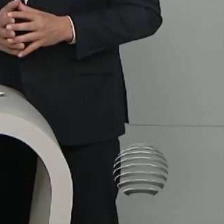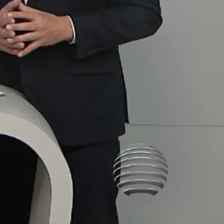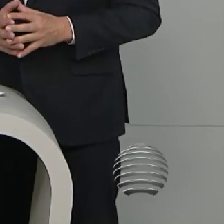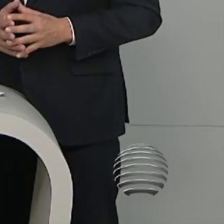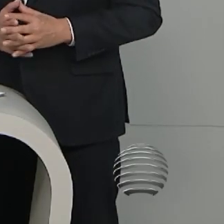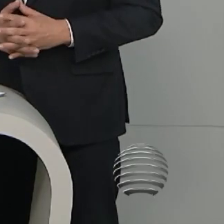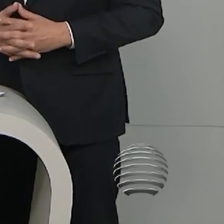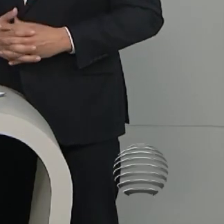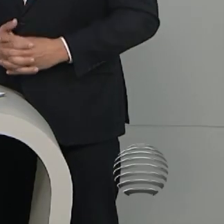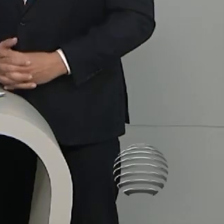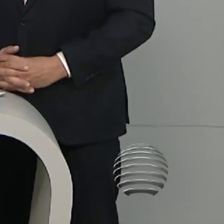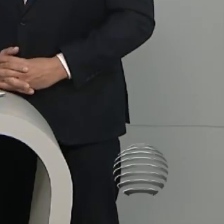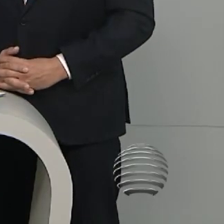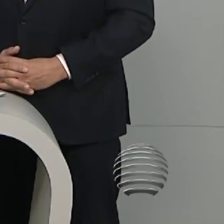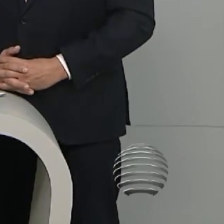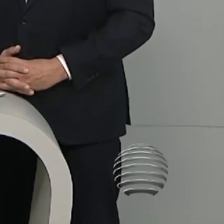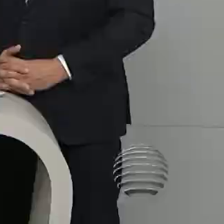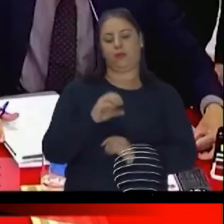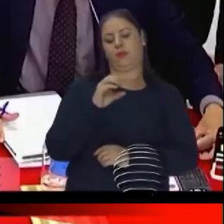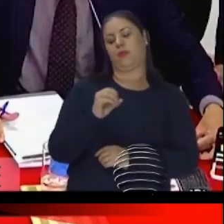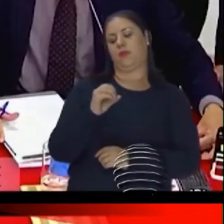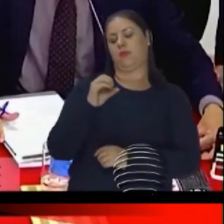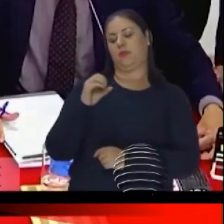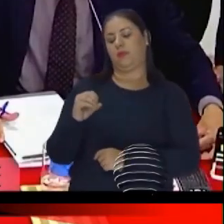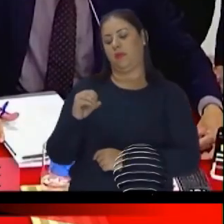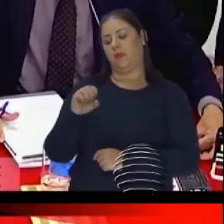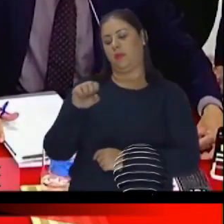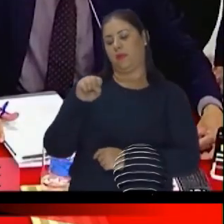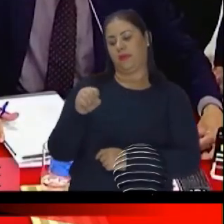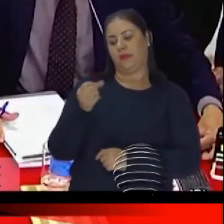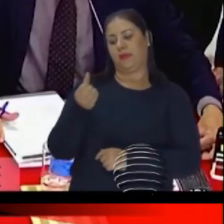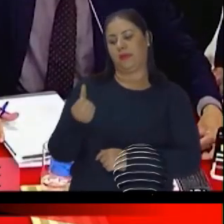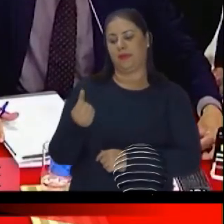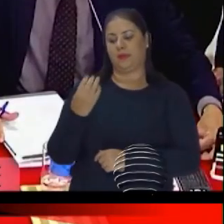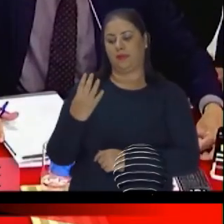vai poder financiar o valor milionário.